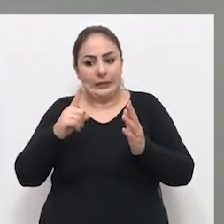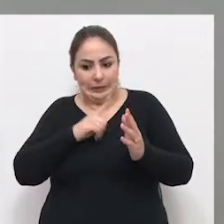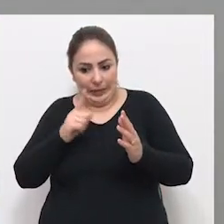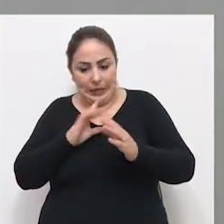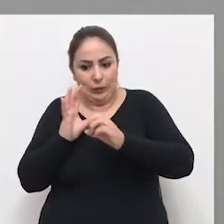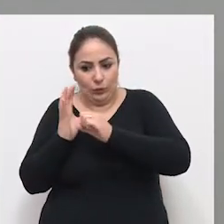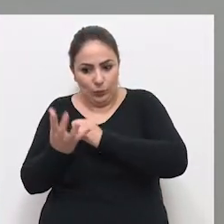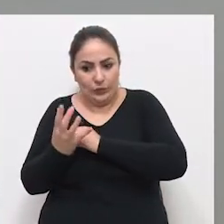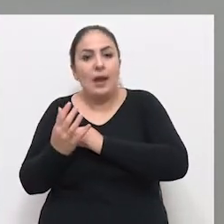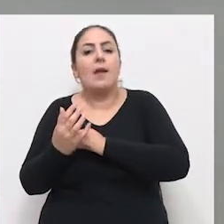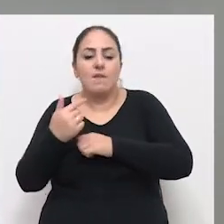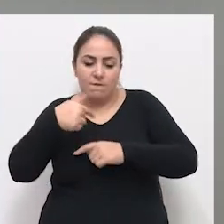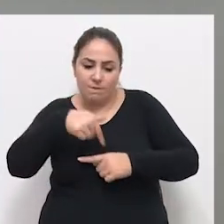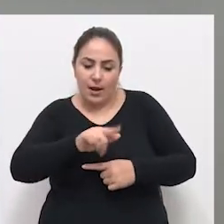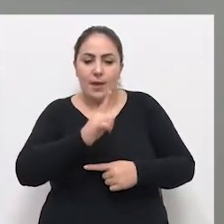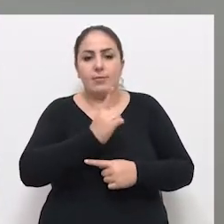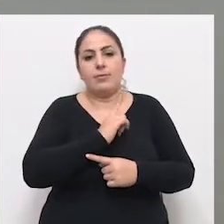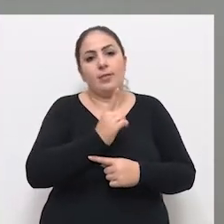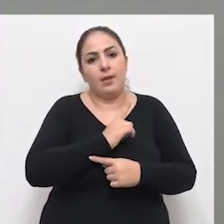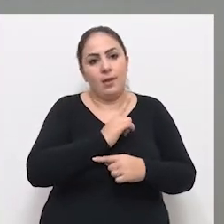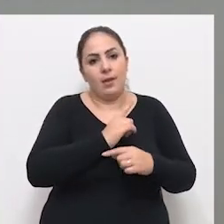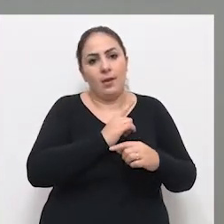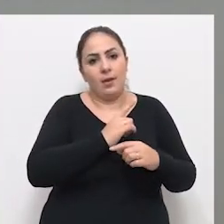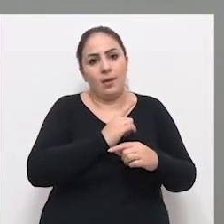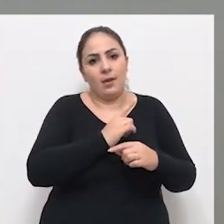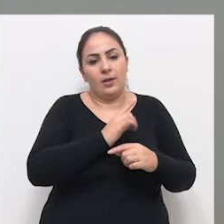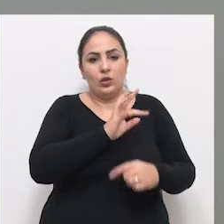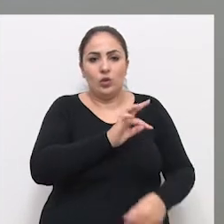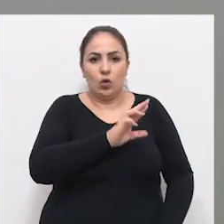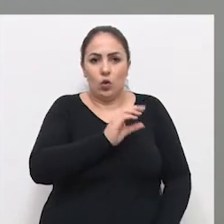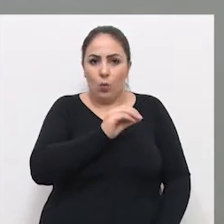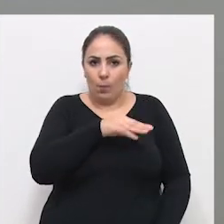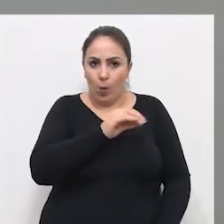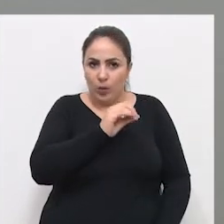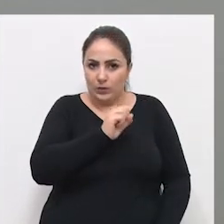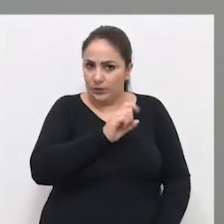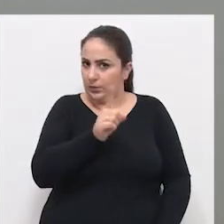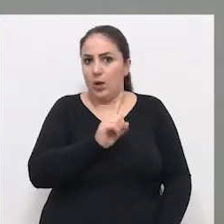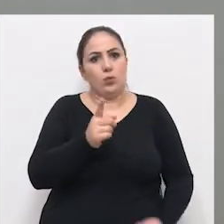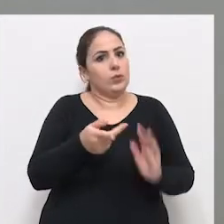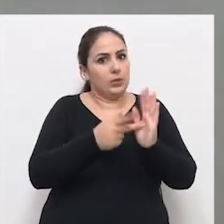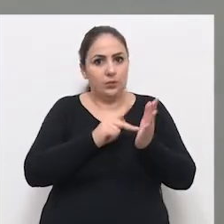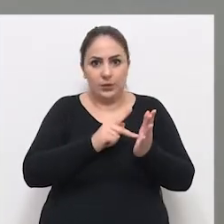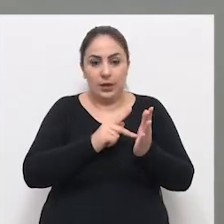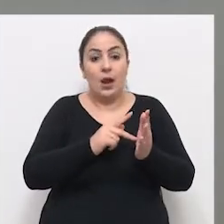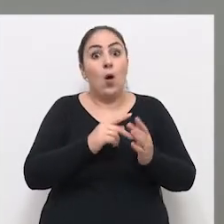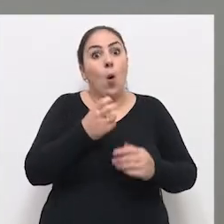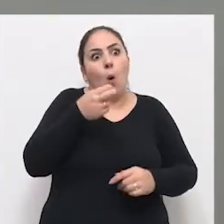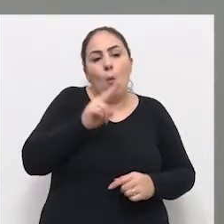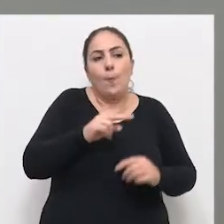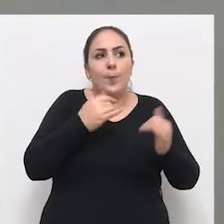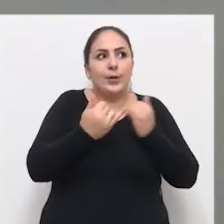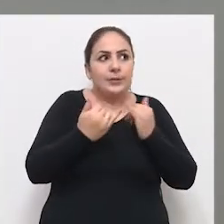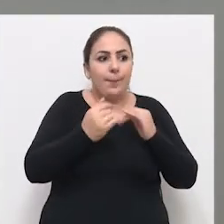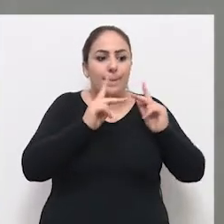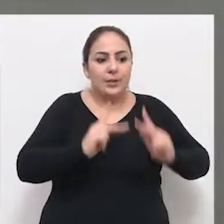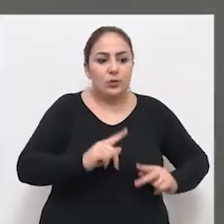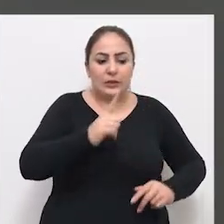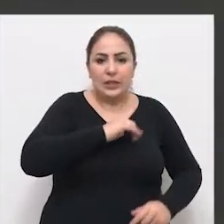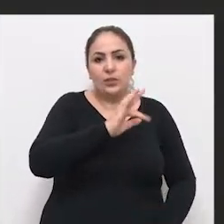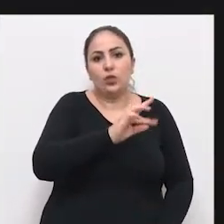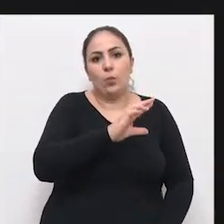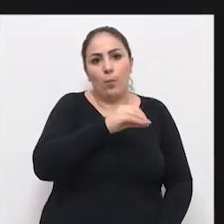trombose e nem todo mundo que tem trombose vai ter embolia pulmonar, que é aquilo que preocupa a gente. Então isso é muito importante que fique